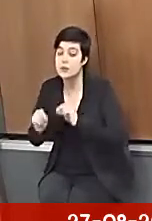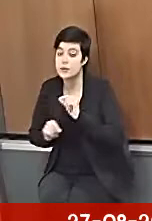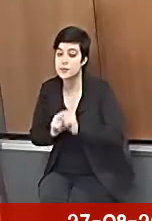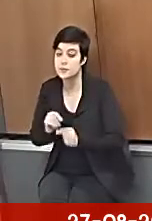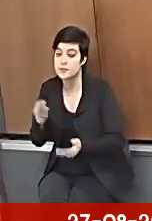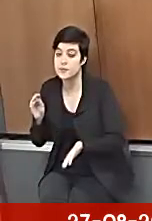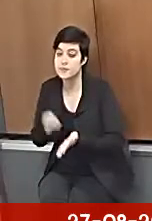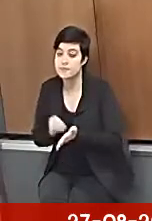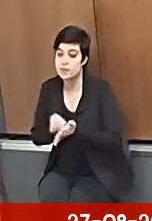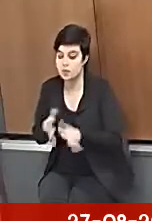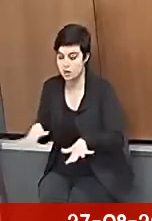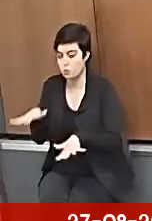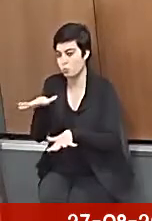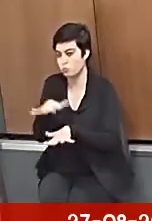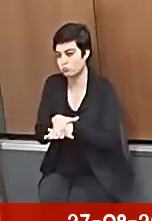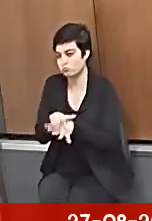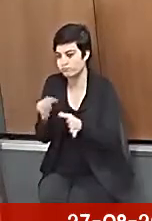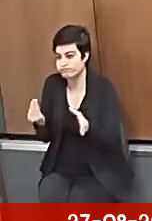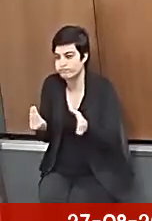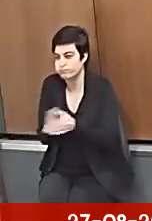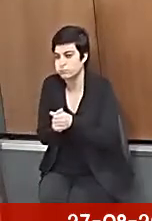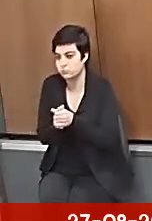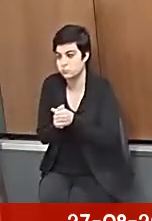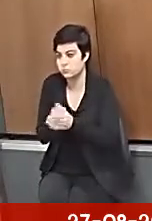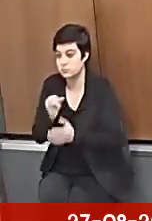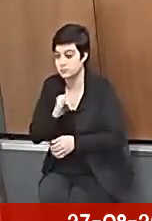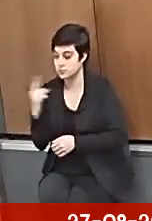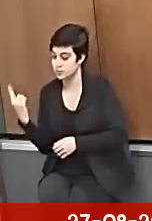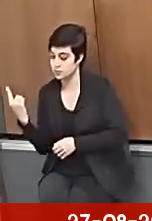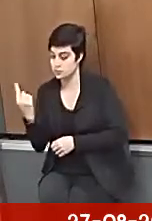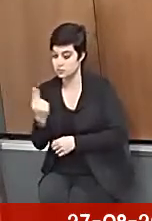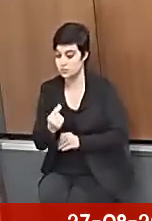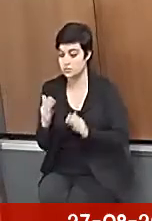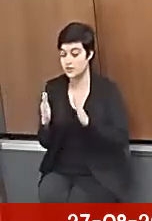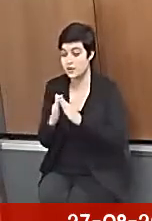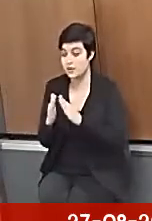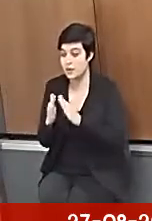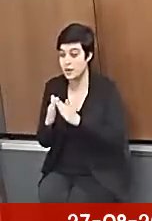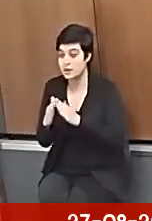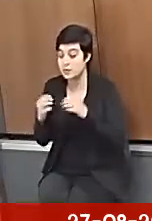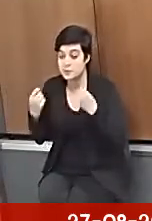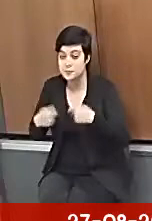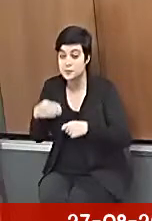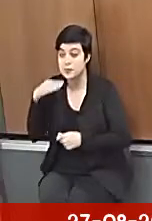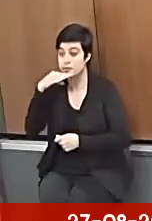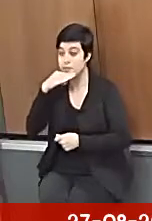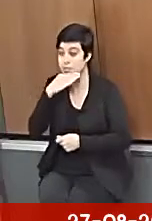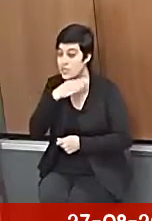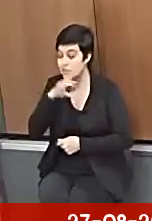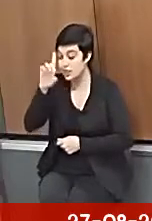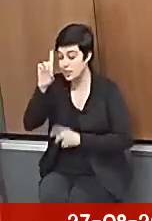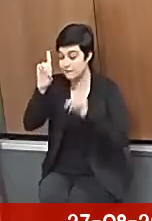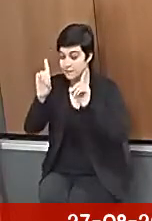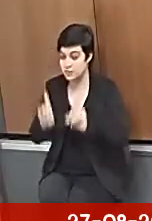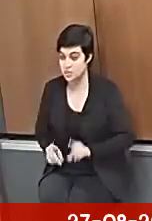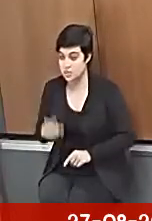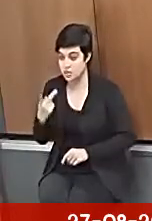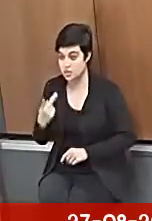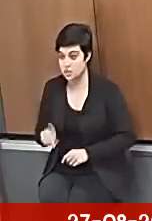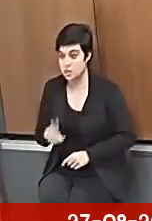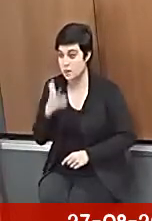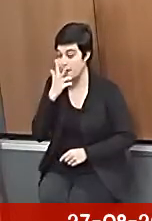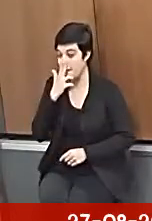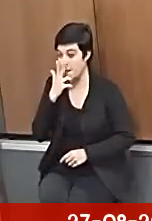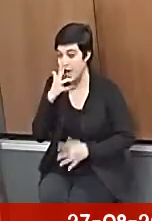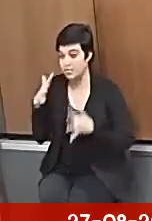a inclusão uma vez que o cara sai de casa ele tenha percepção de que a deficiência de não limitar a nada